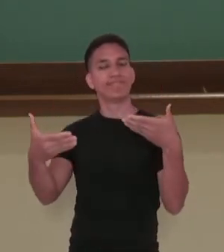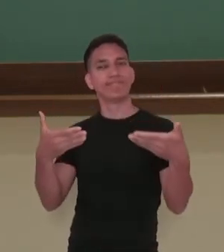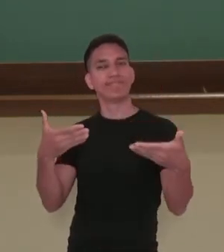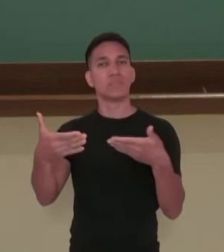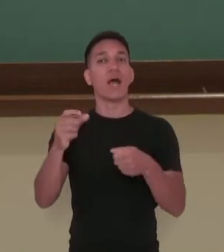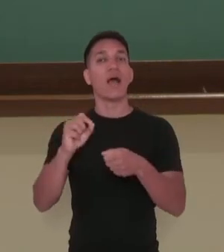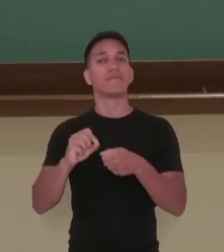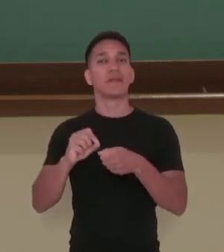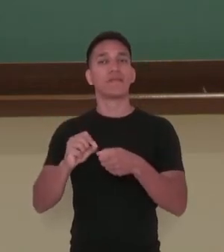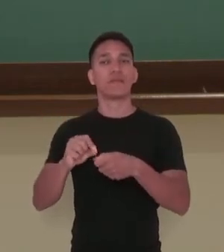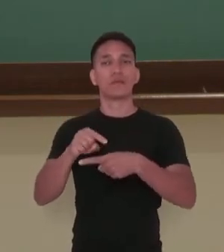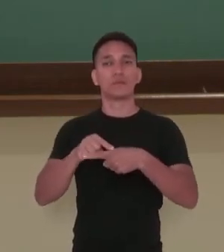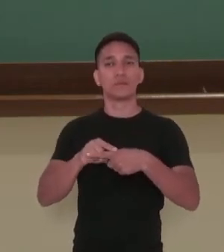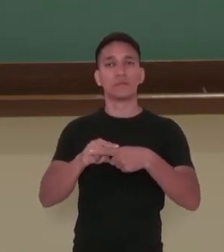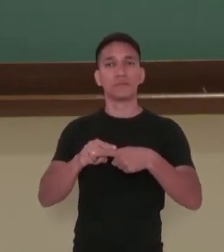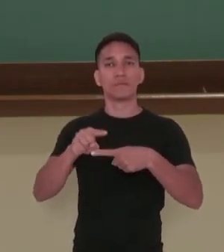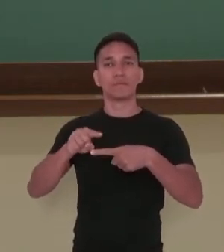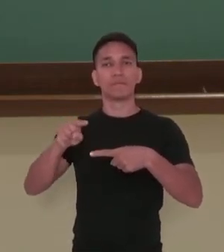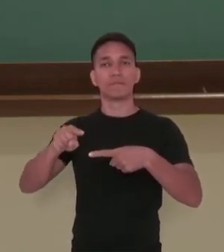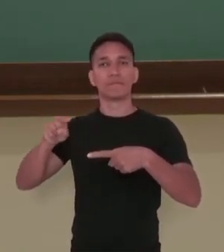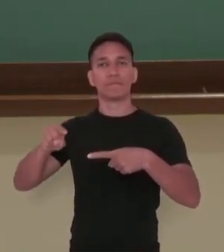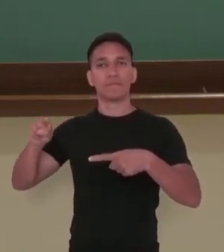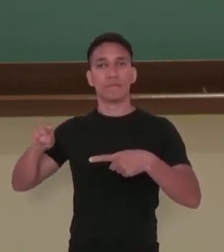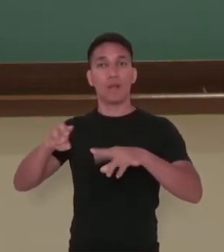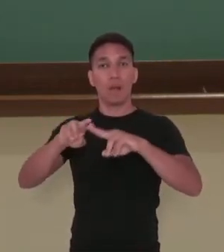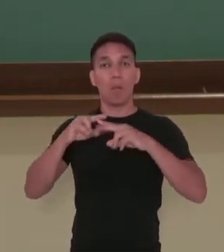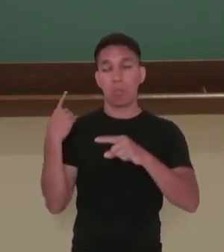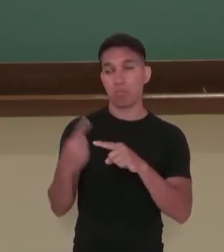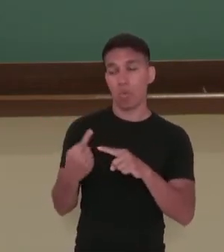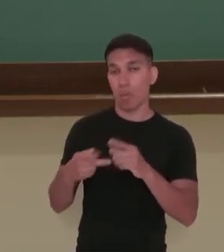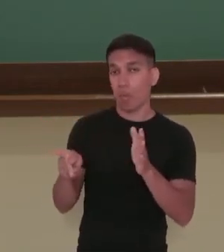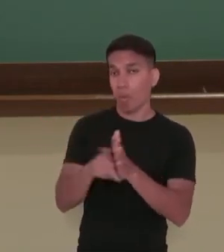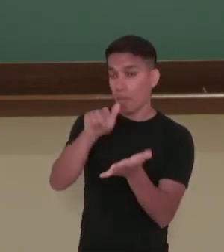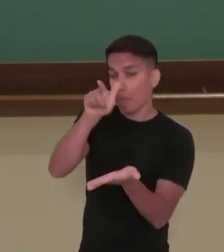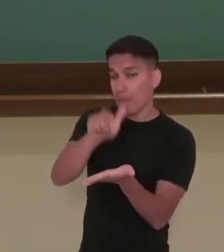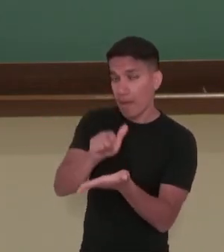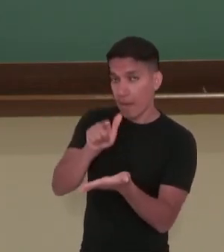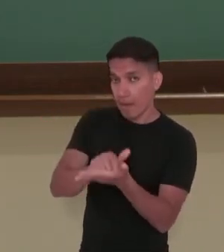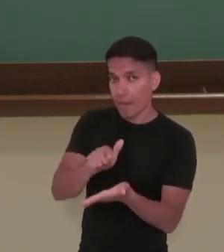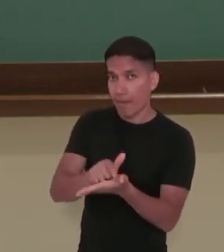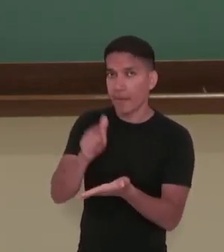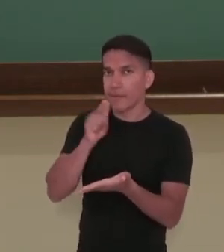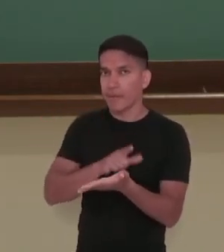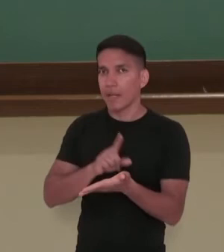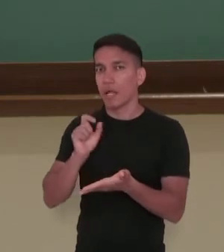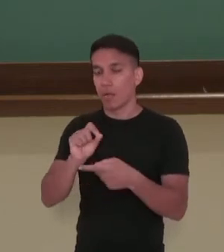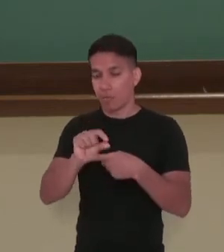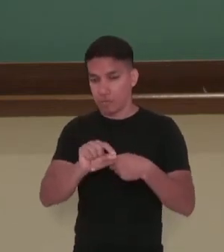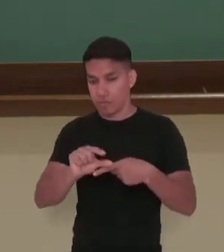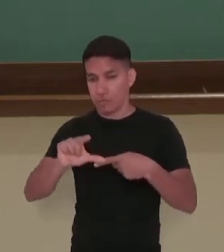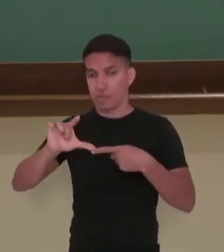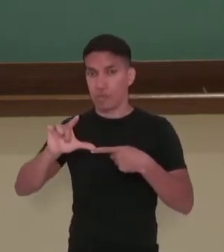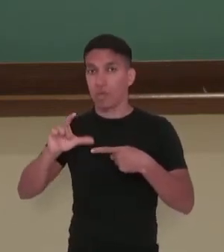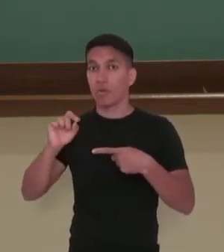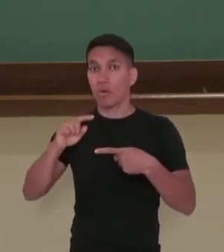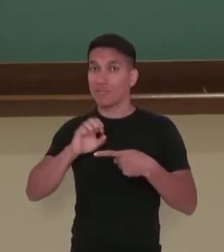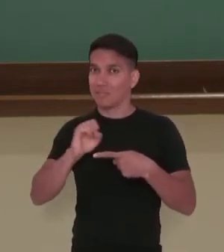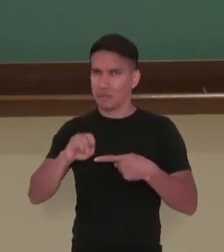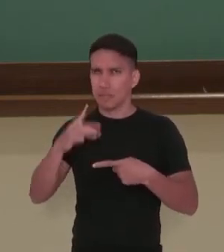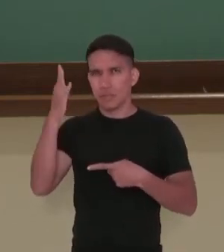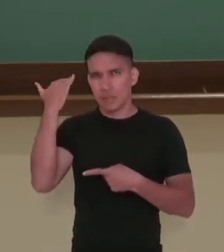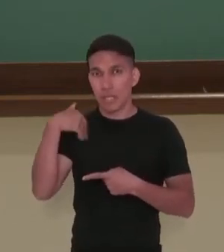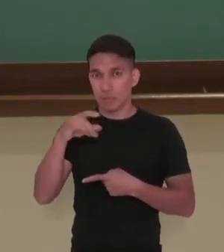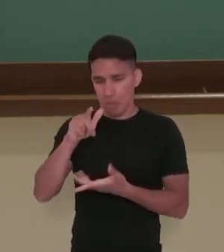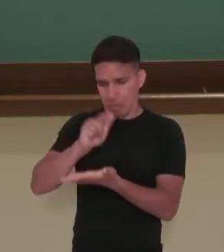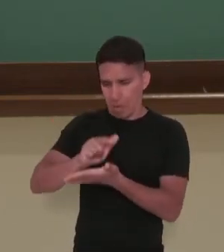uma escala gráfica. Porque daí lá no seu papel, a escala, se ela ampliar, porque o papel você sabia que ele